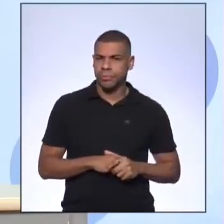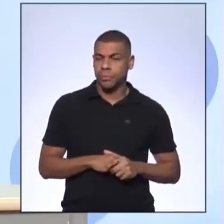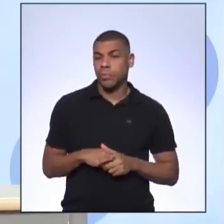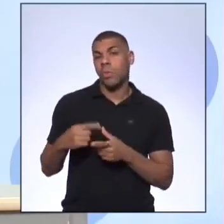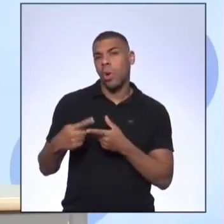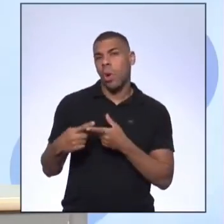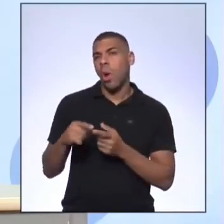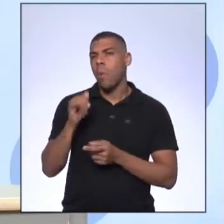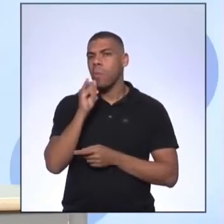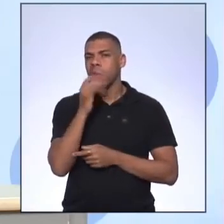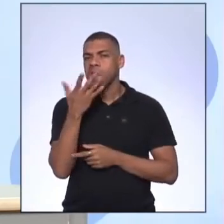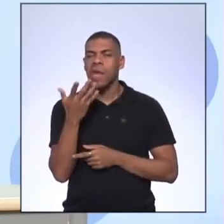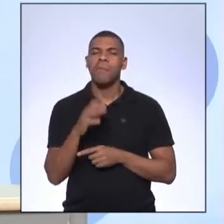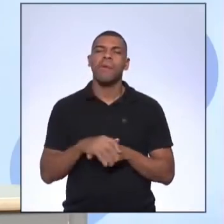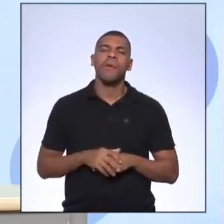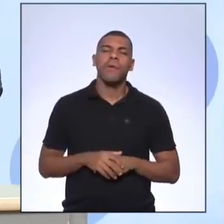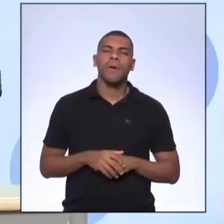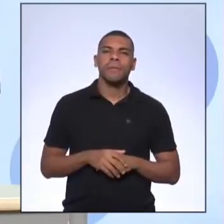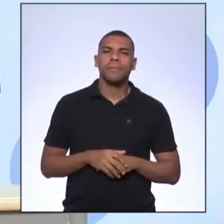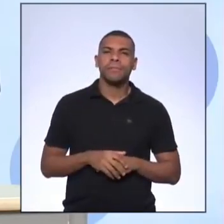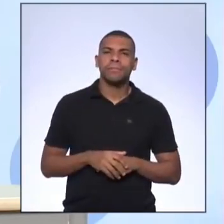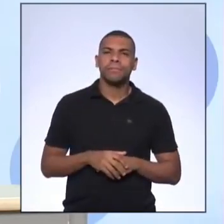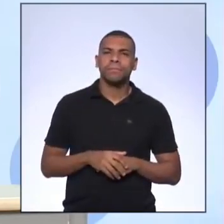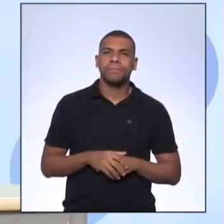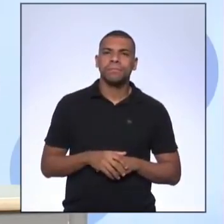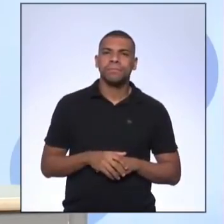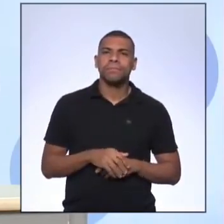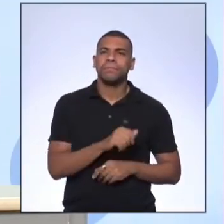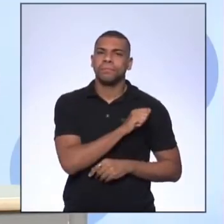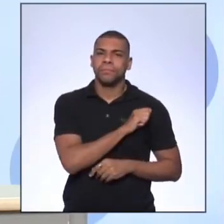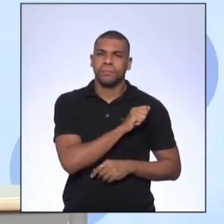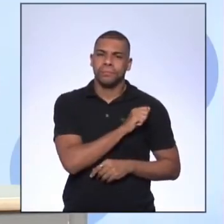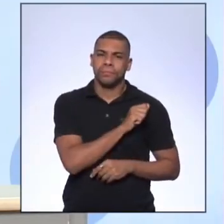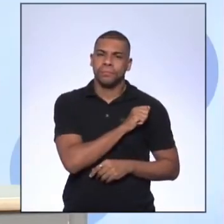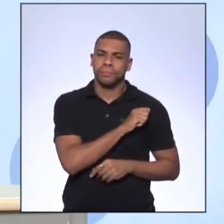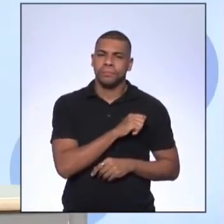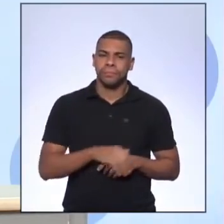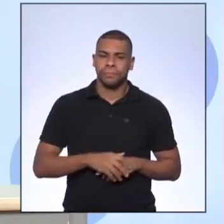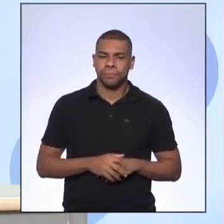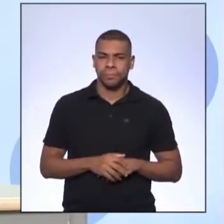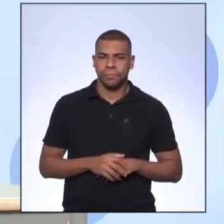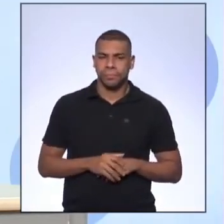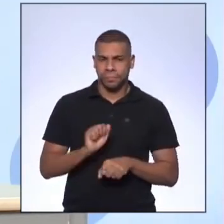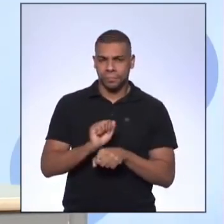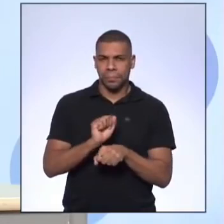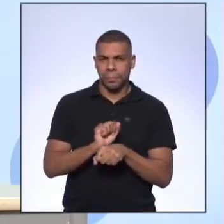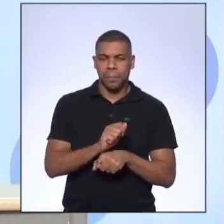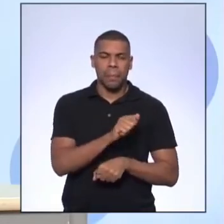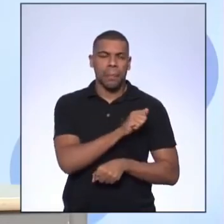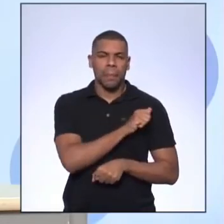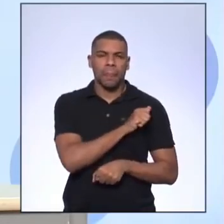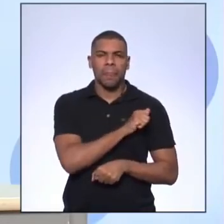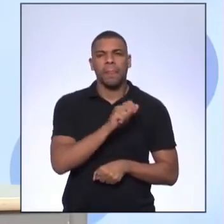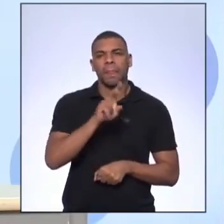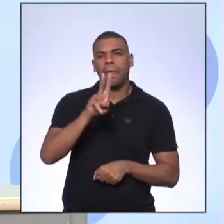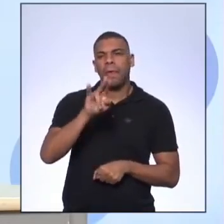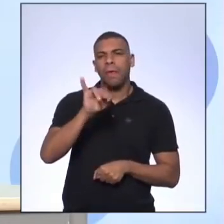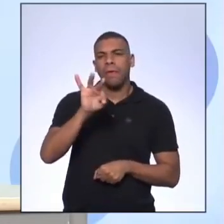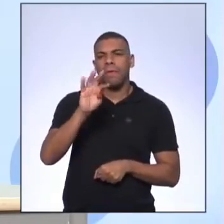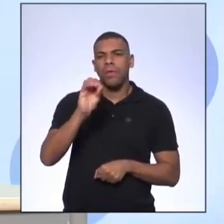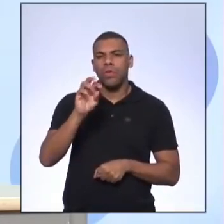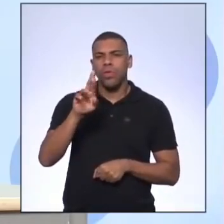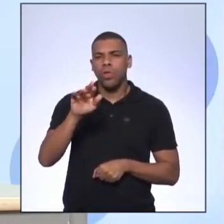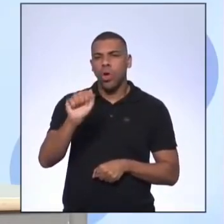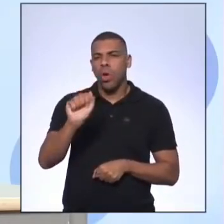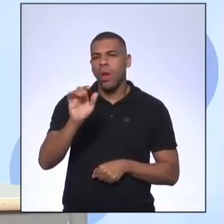questão, perguntas do tipo, por exemplo, a aluna, só um instante, a aluna Vitória pergunta o